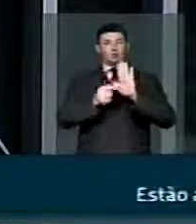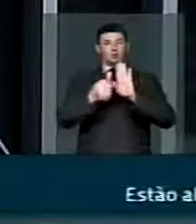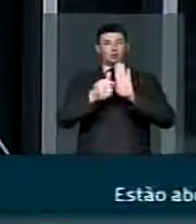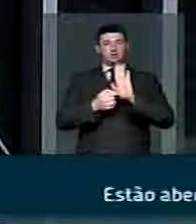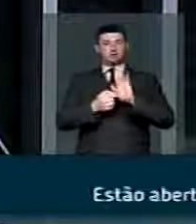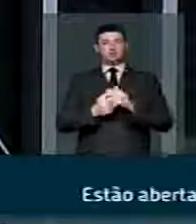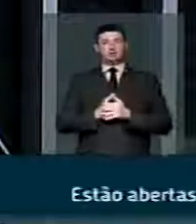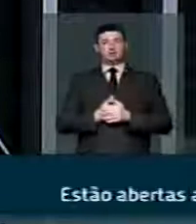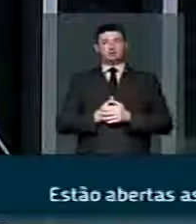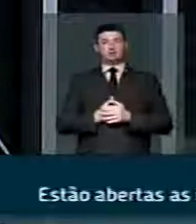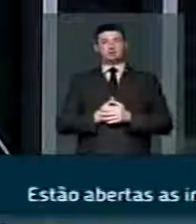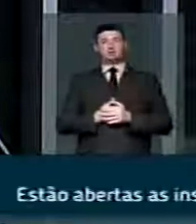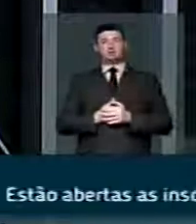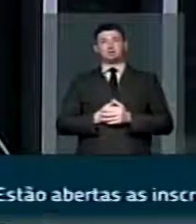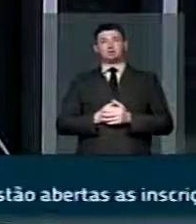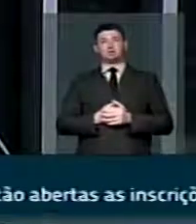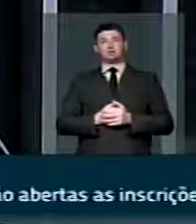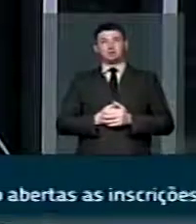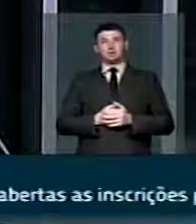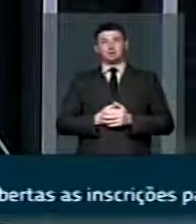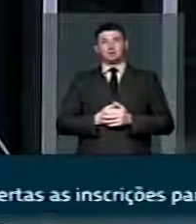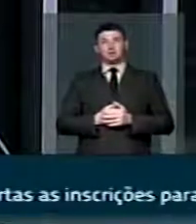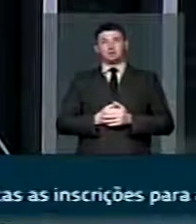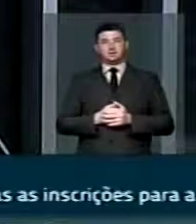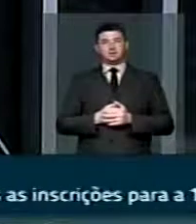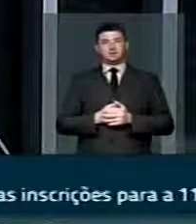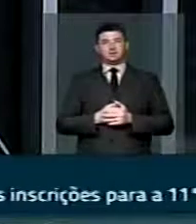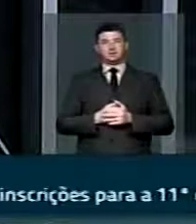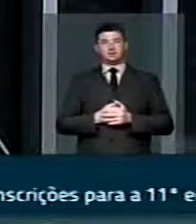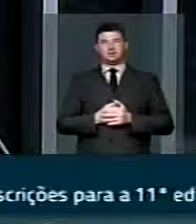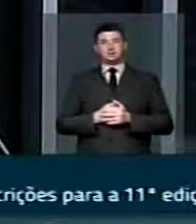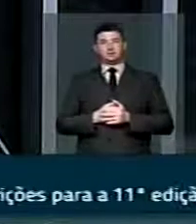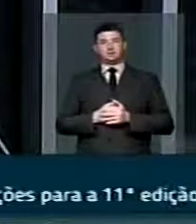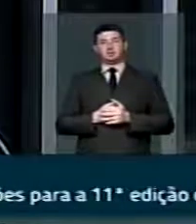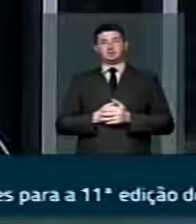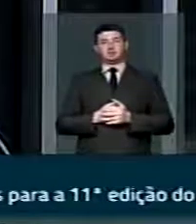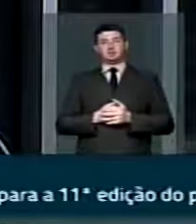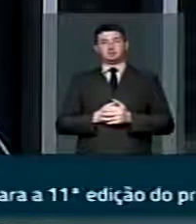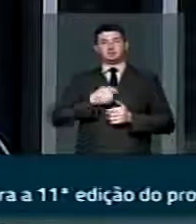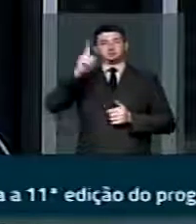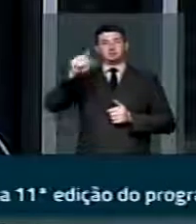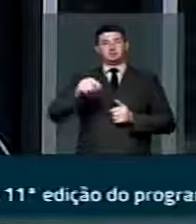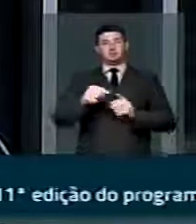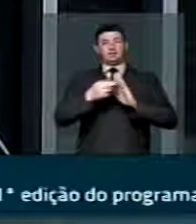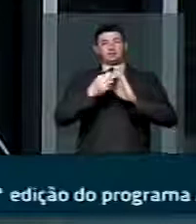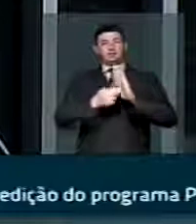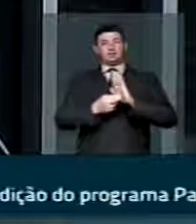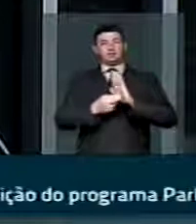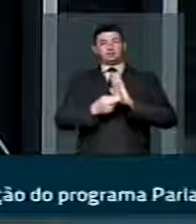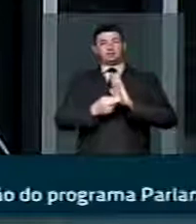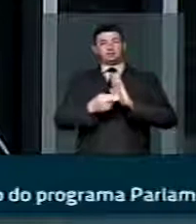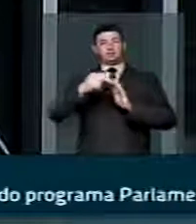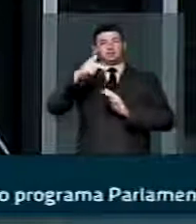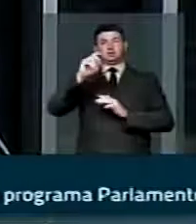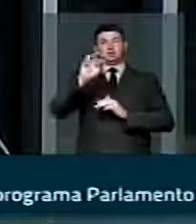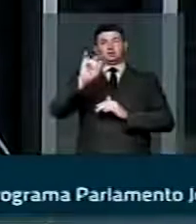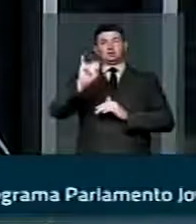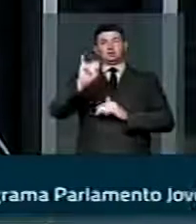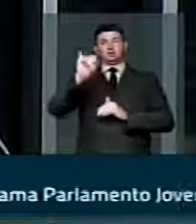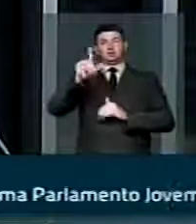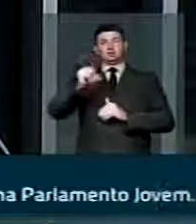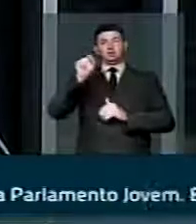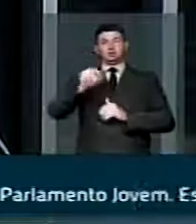naquele, digamos, resumo executivo, é a chamada cláusula Put